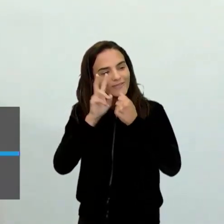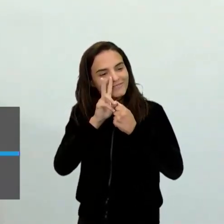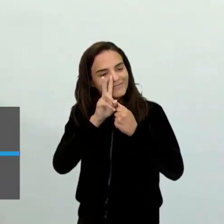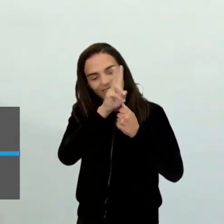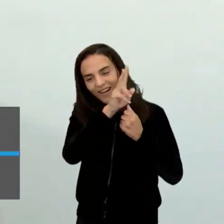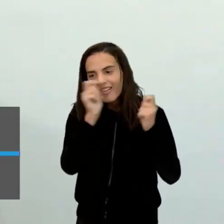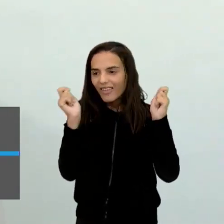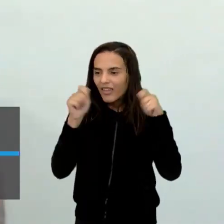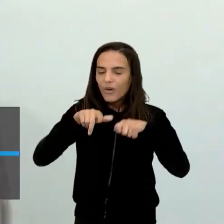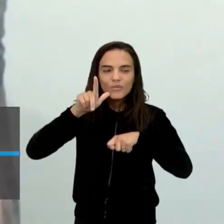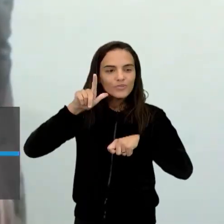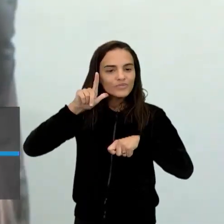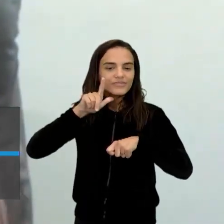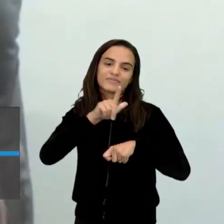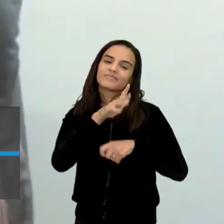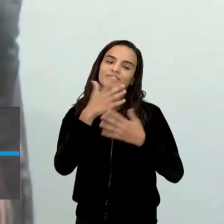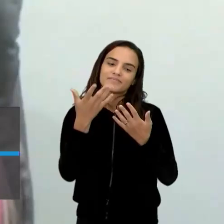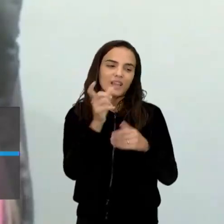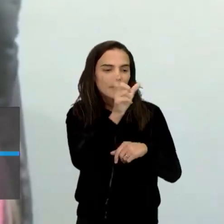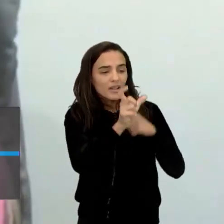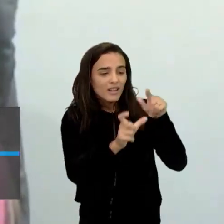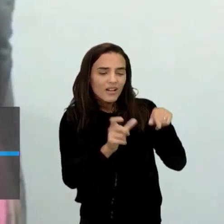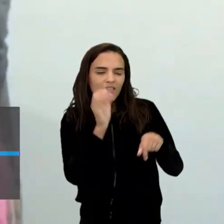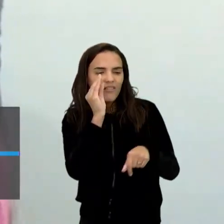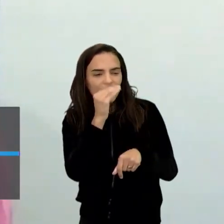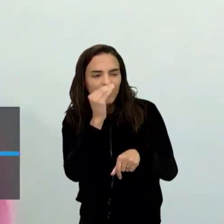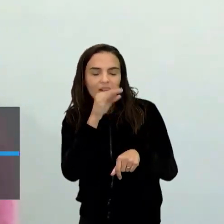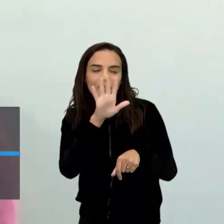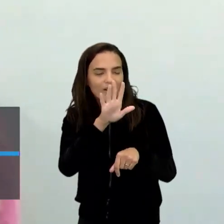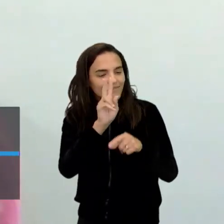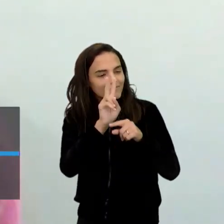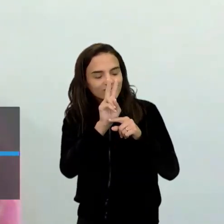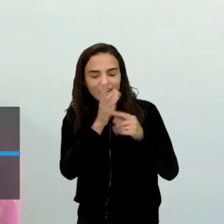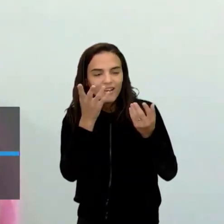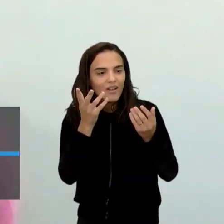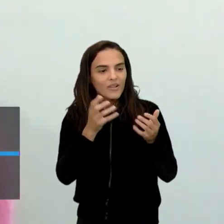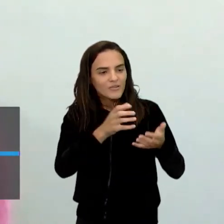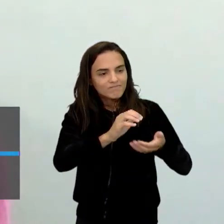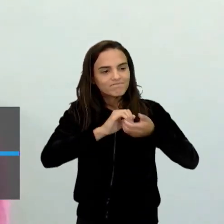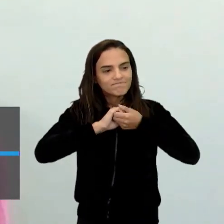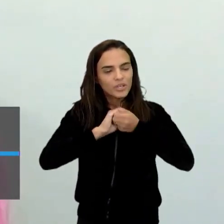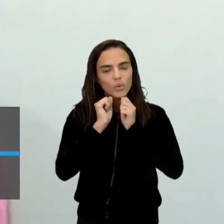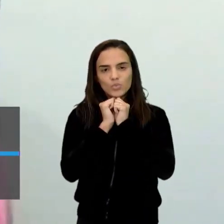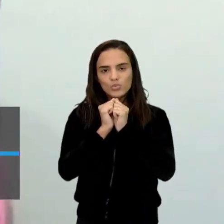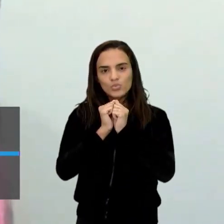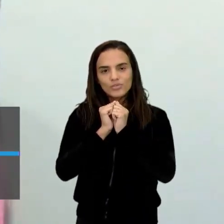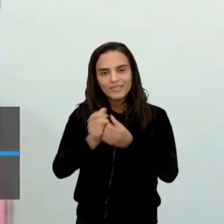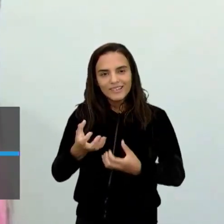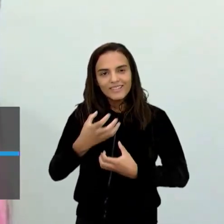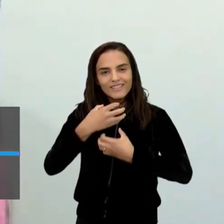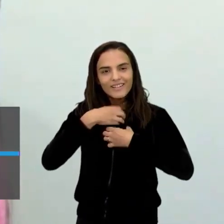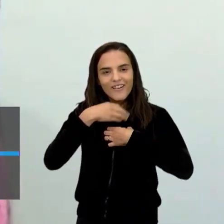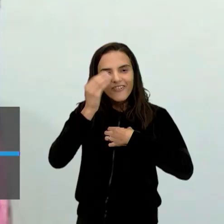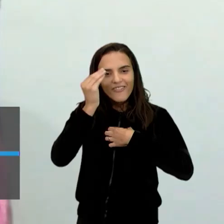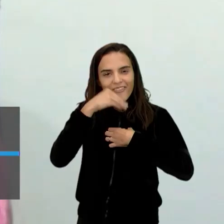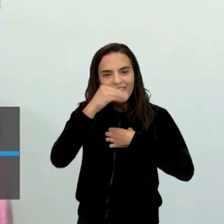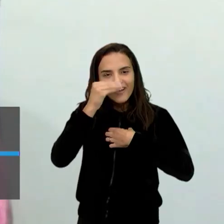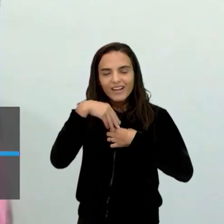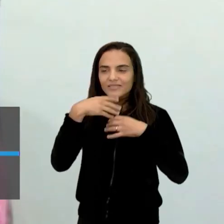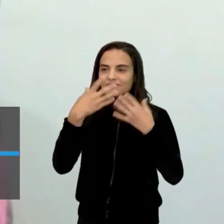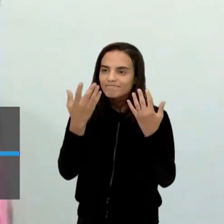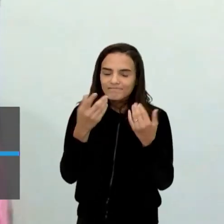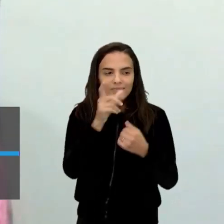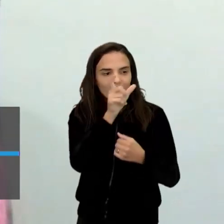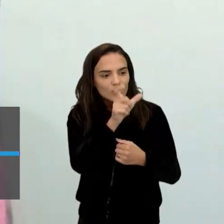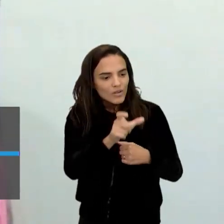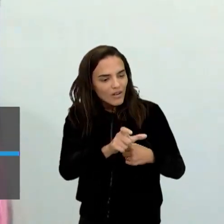tão capaz, apesar da aparência frágil e desprotegida. Te segurei em minhas mãos e me senti tão frágil diante